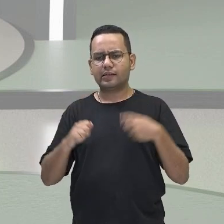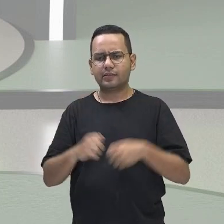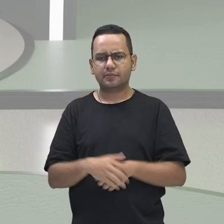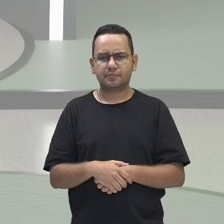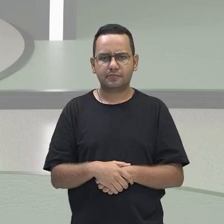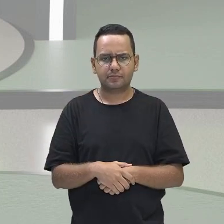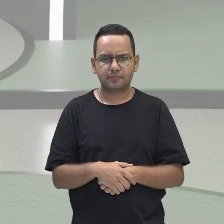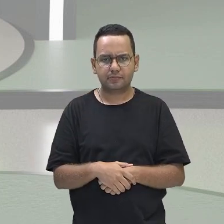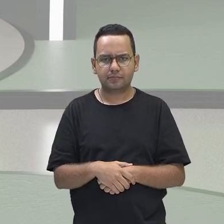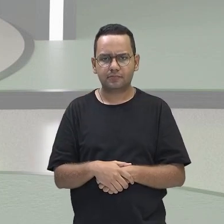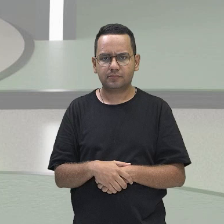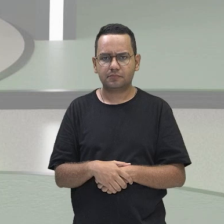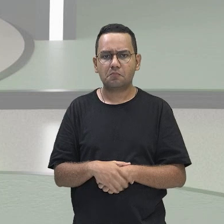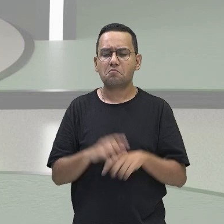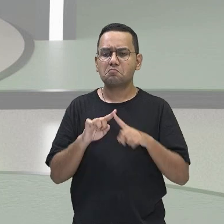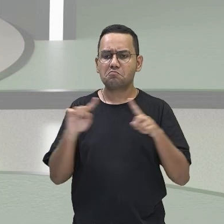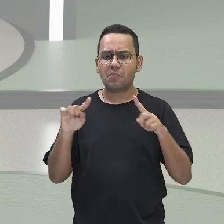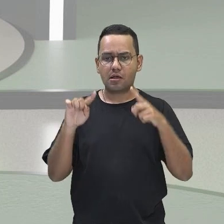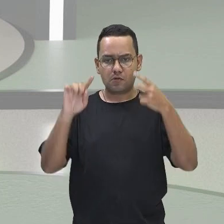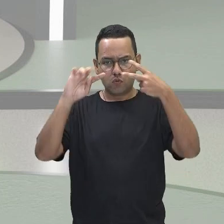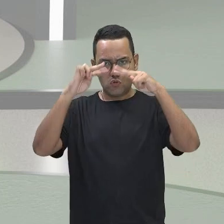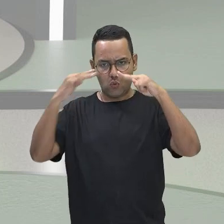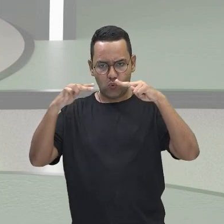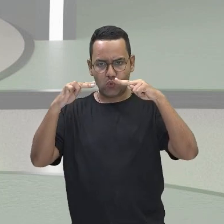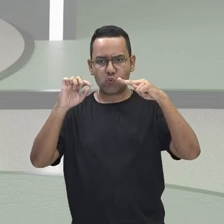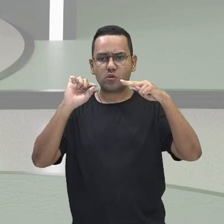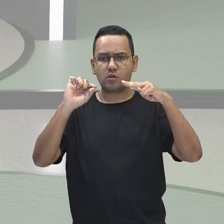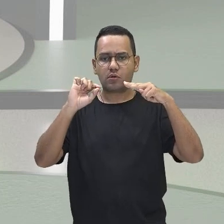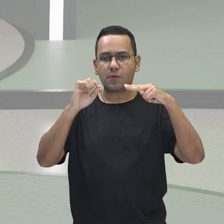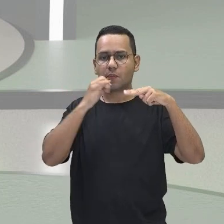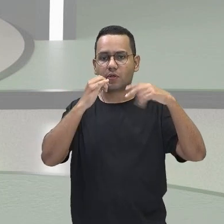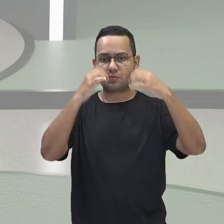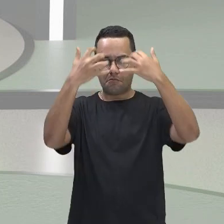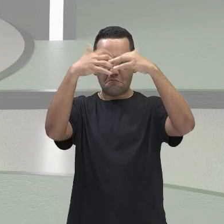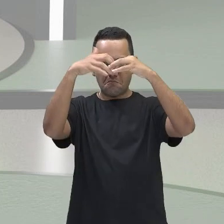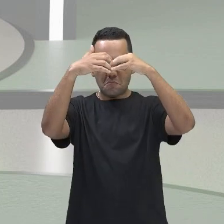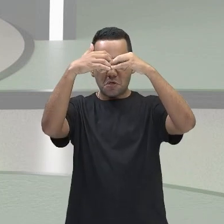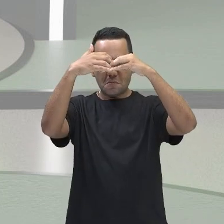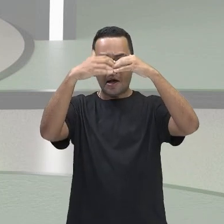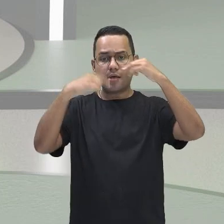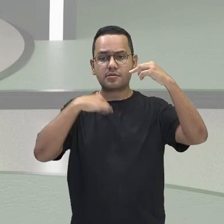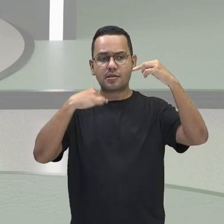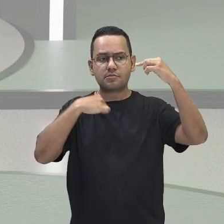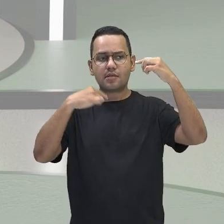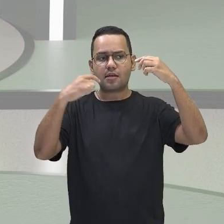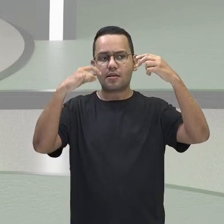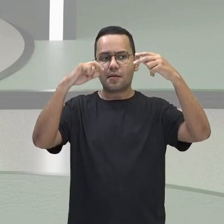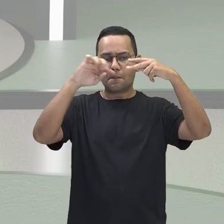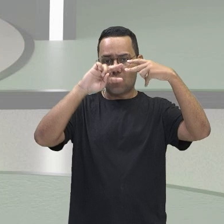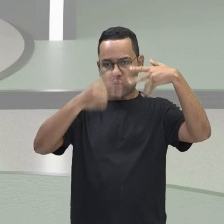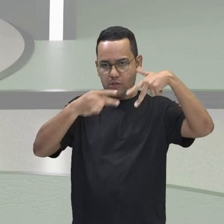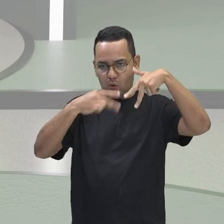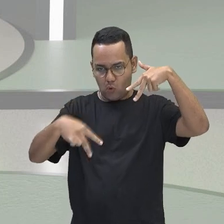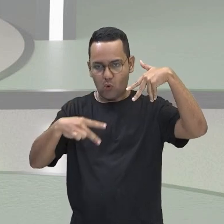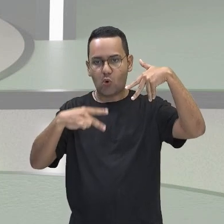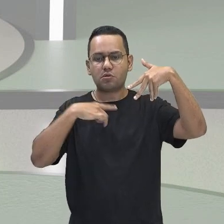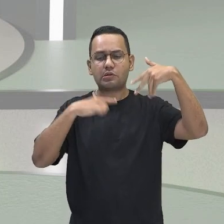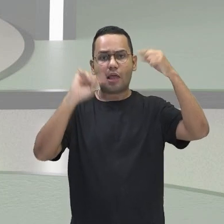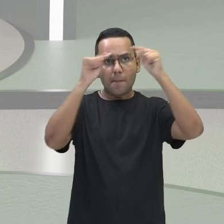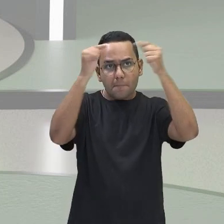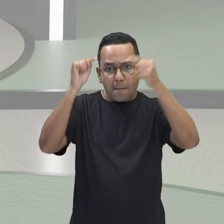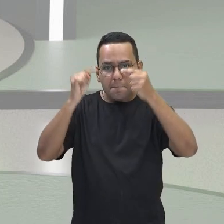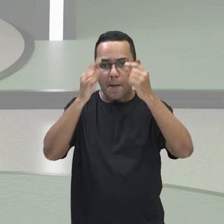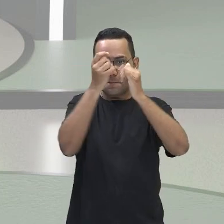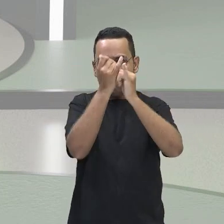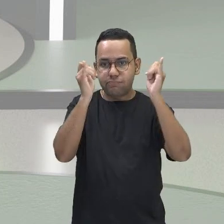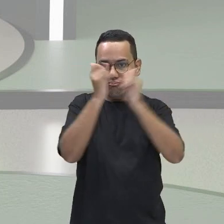os responsáveis pela transmissão do impulso nervoso que dará o comando do